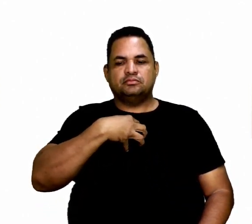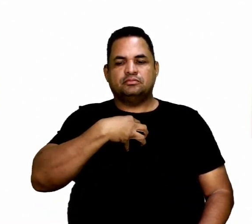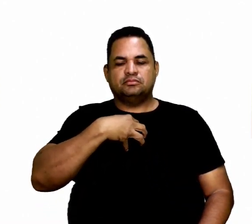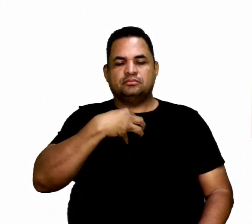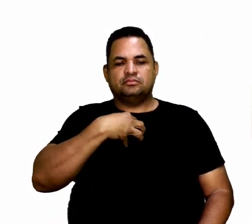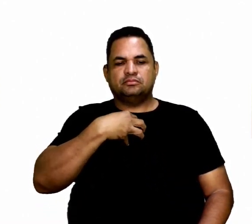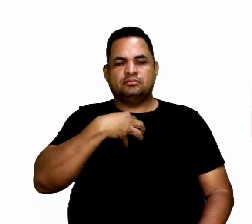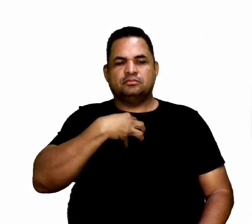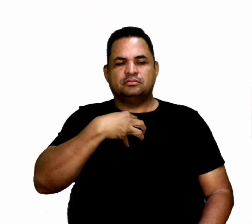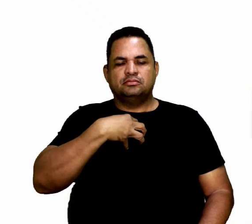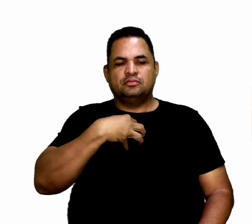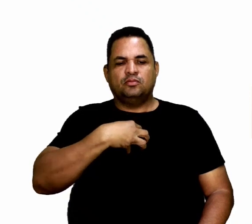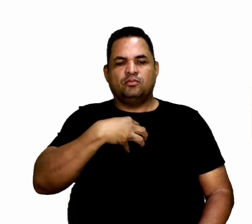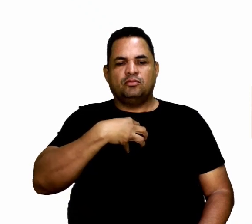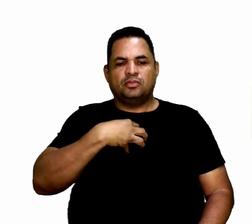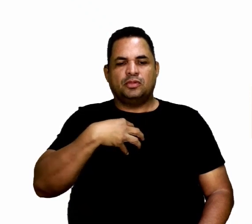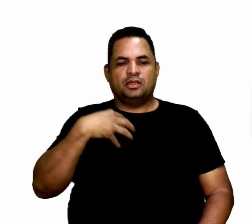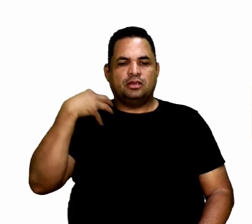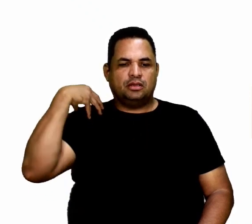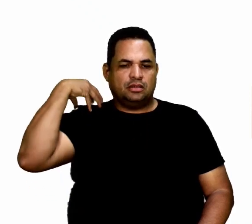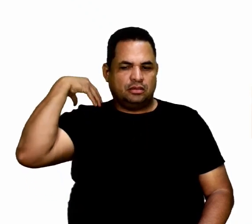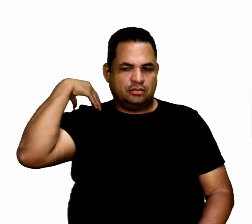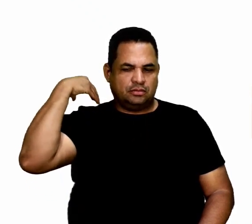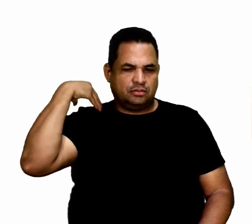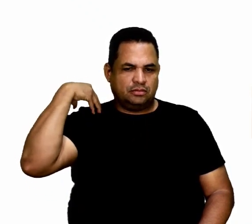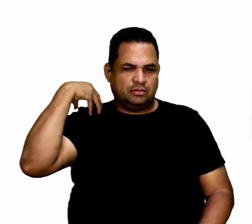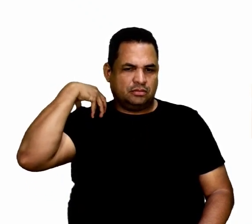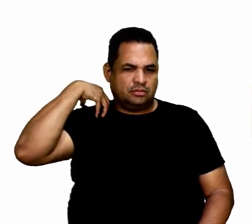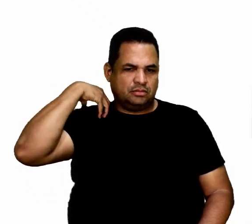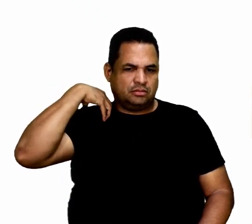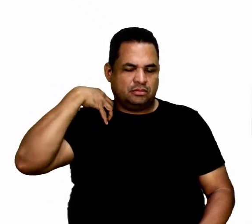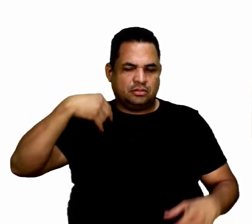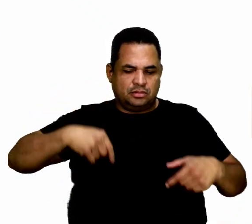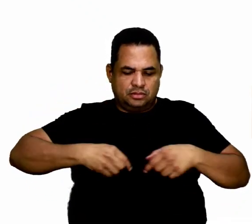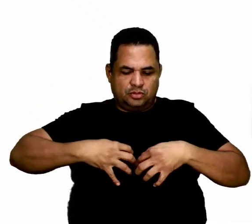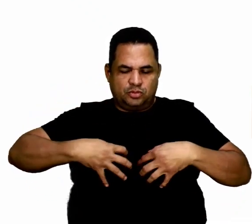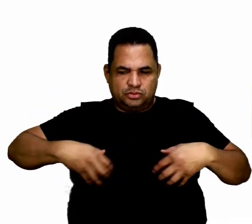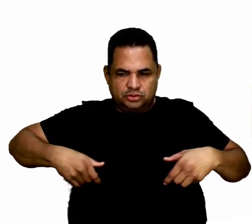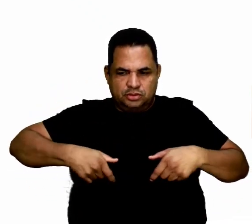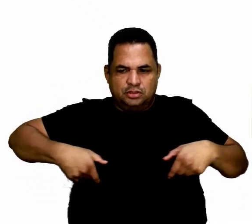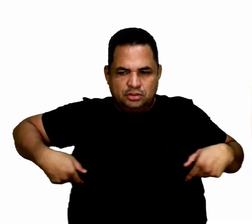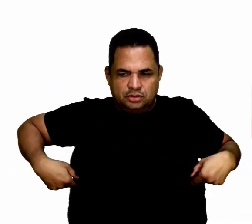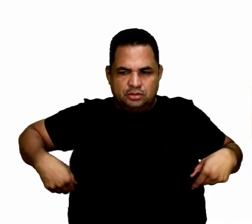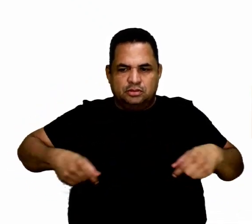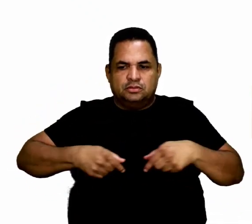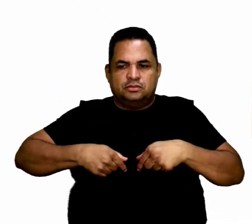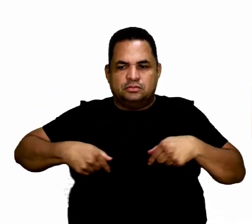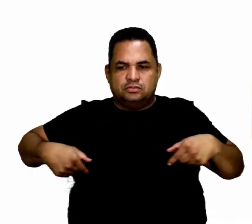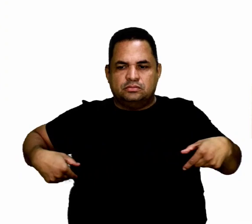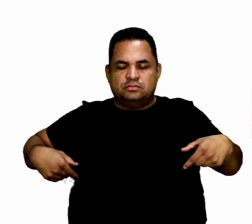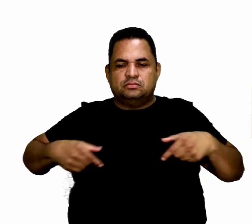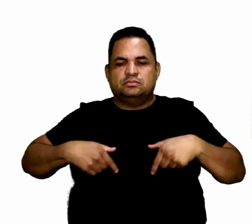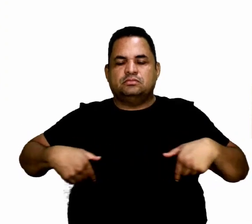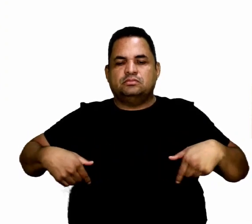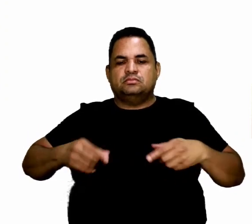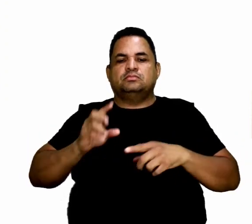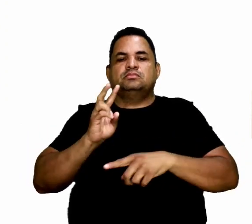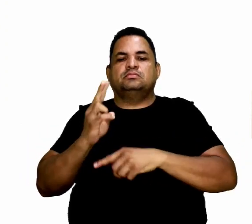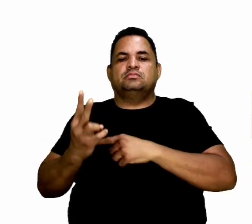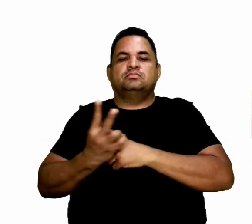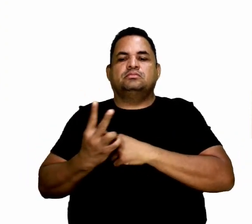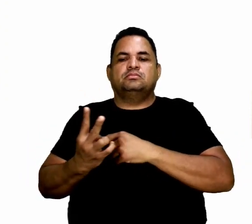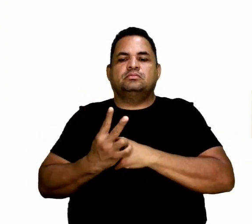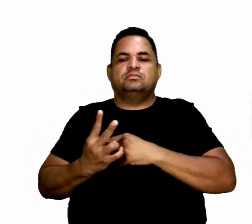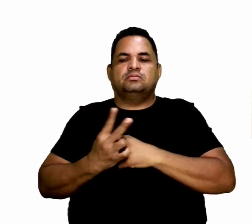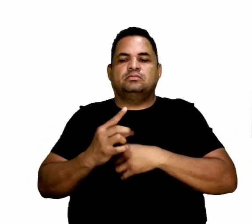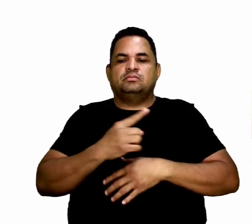meio do peito, clavícula e costelas, que são essas estruturas que protegem aí